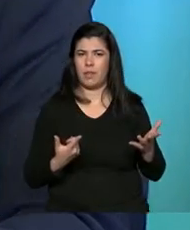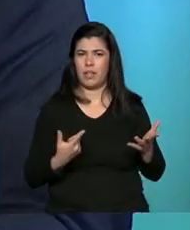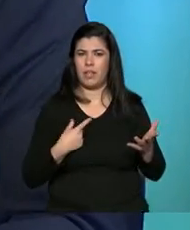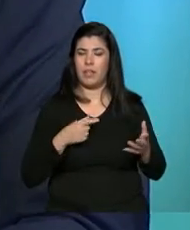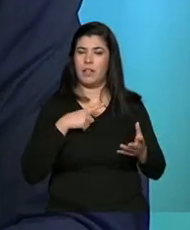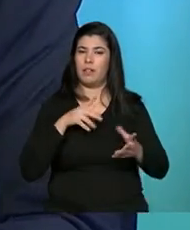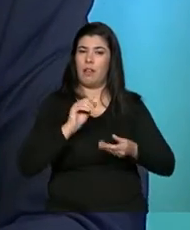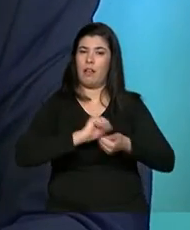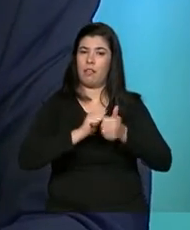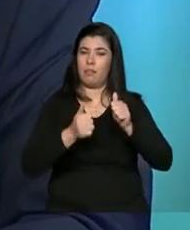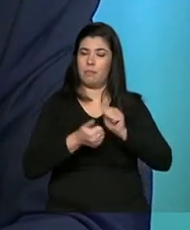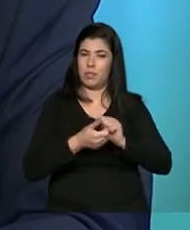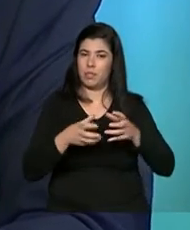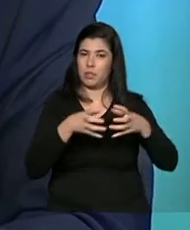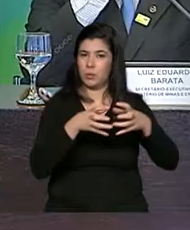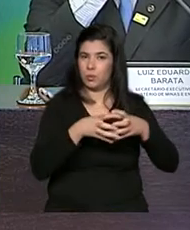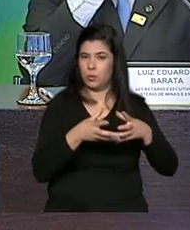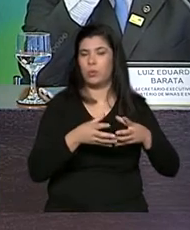traz exatamente isso